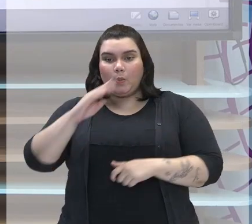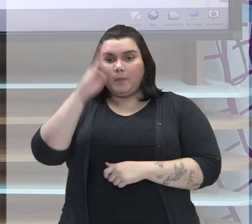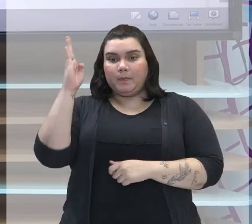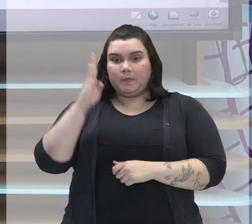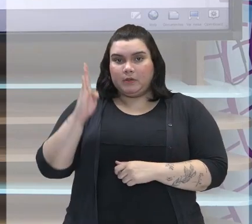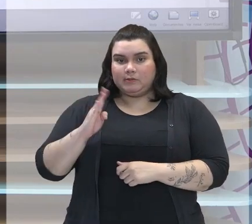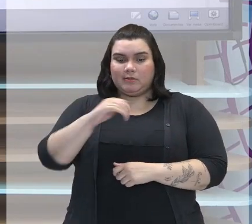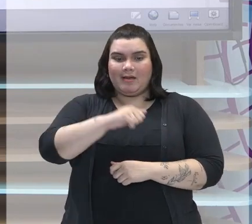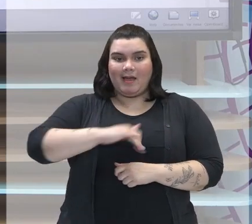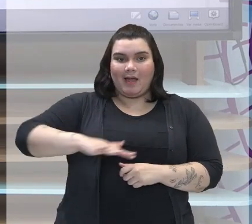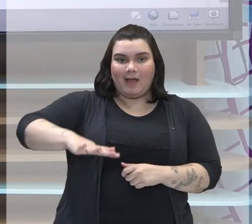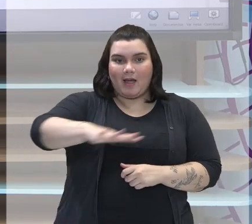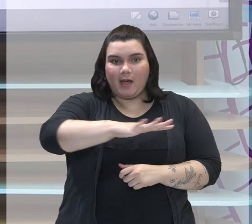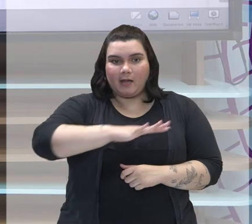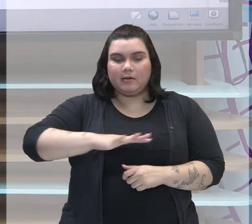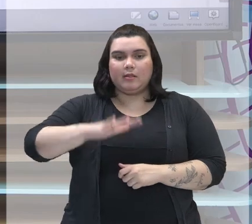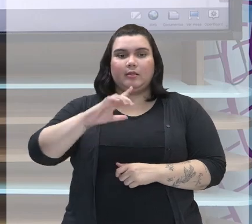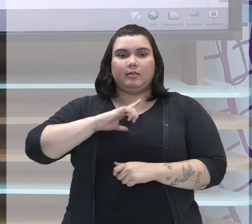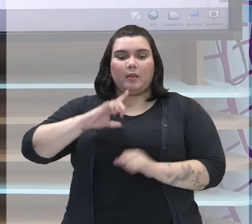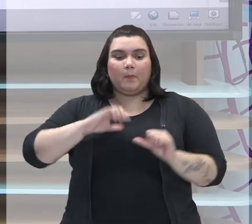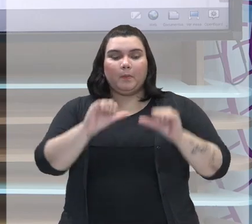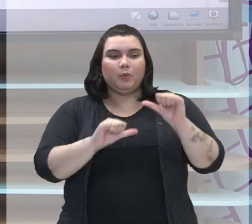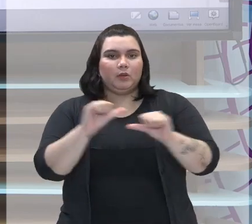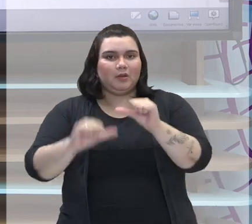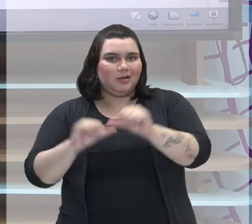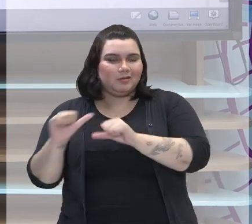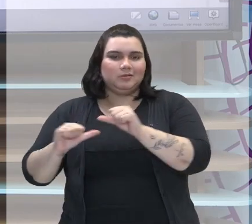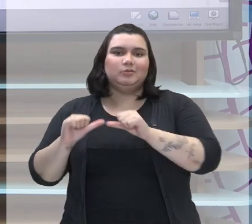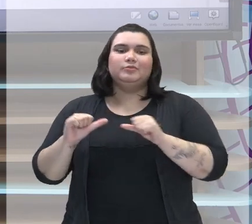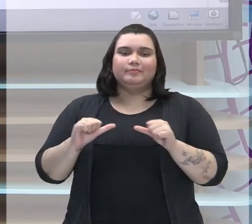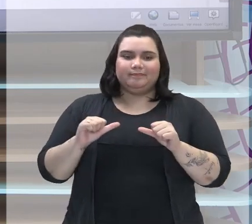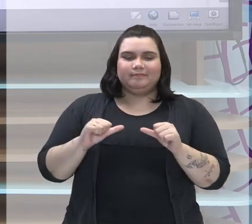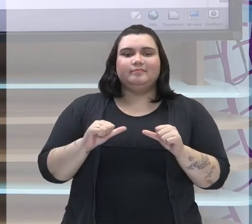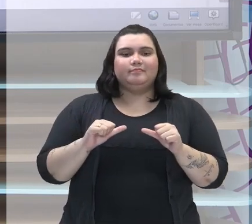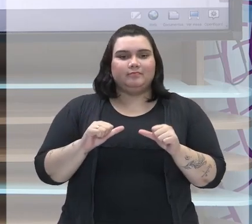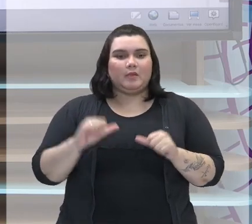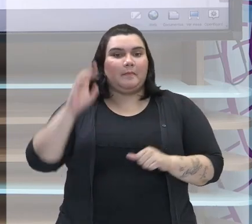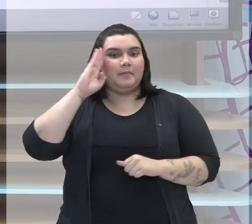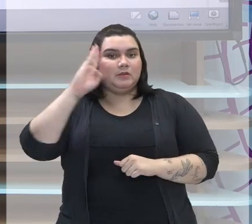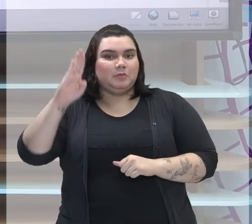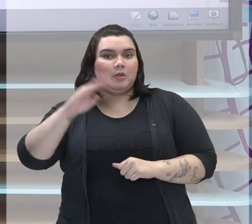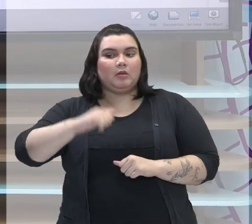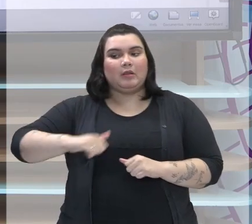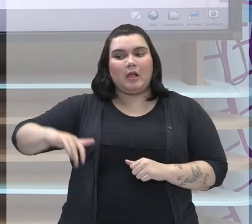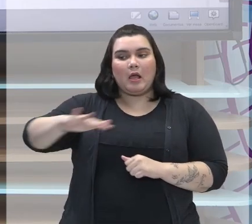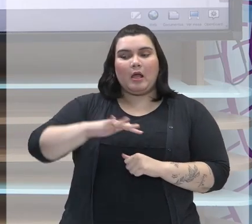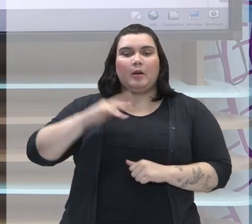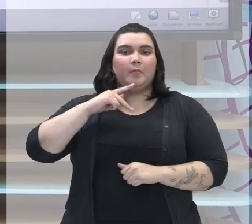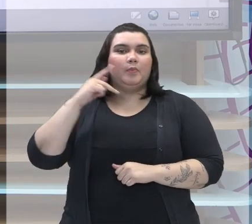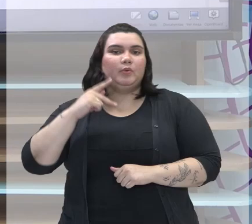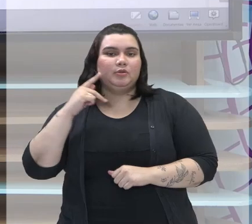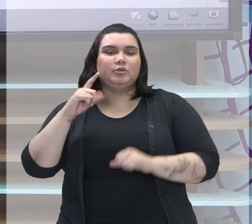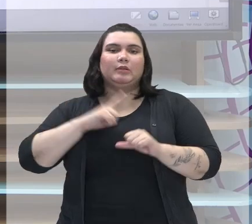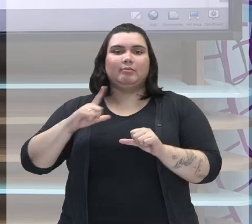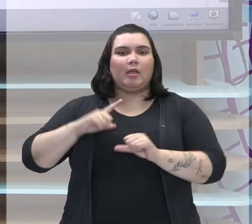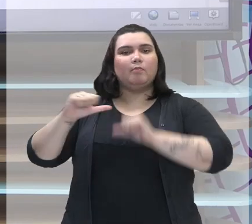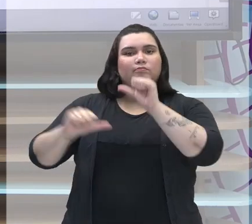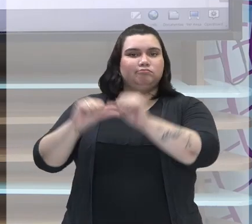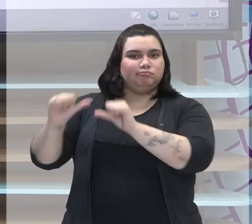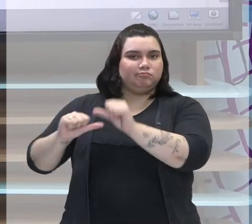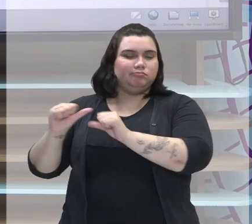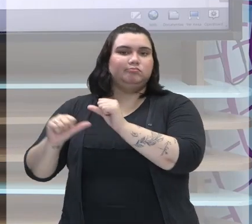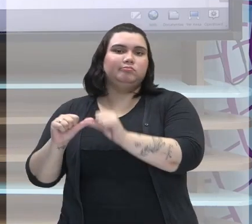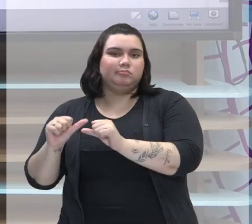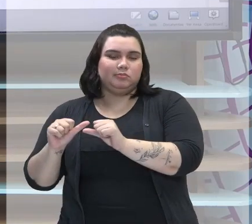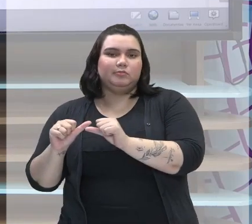brasileiro sendo alterada, principalmente no campo político. Aí,